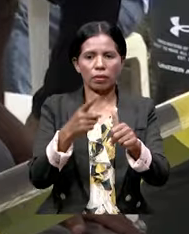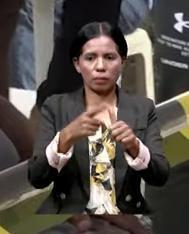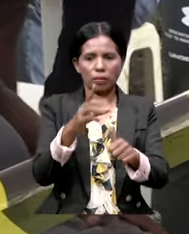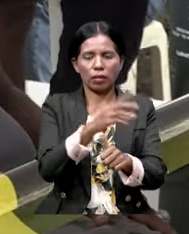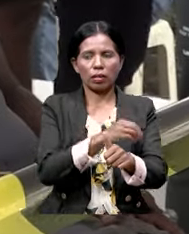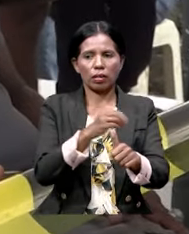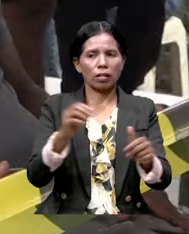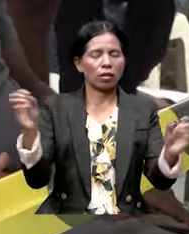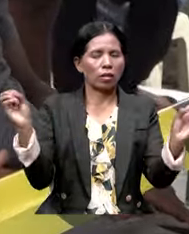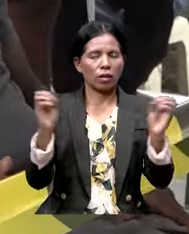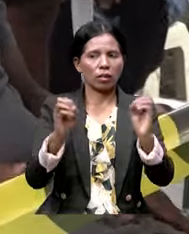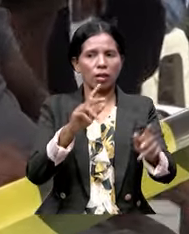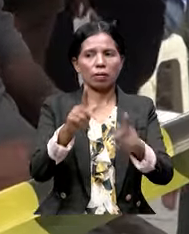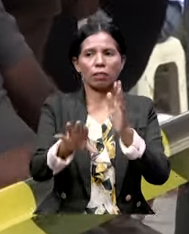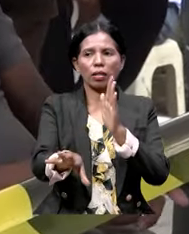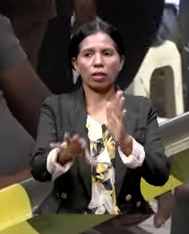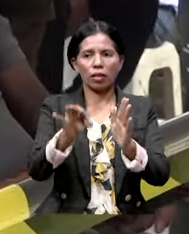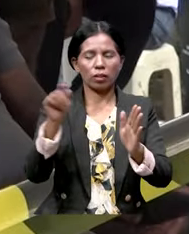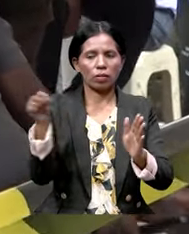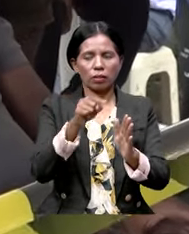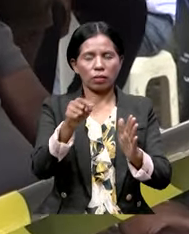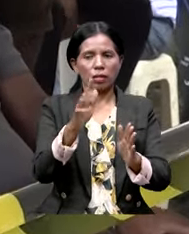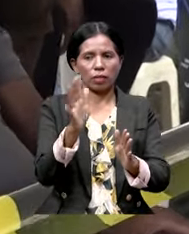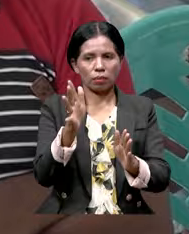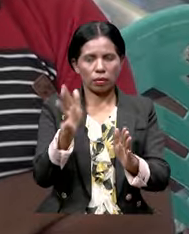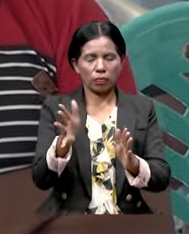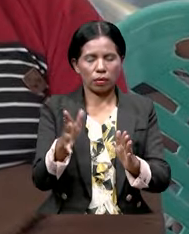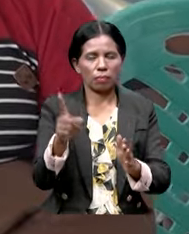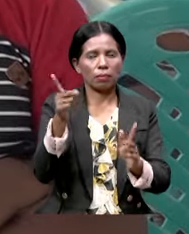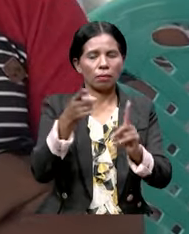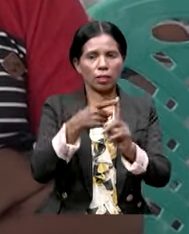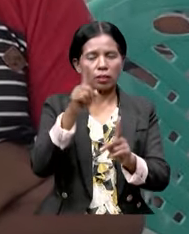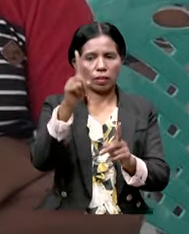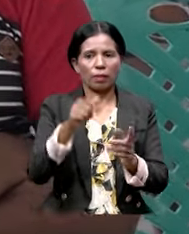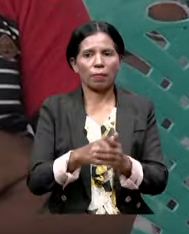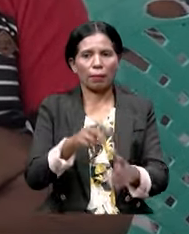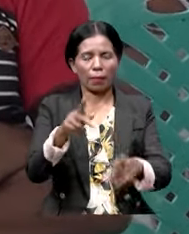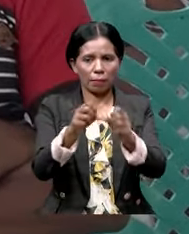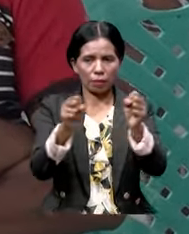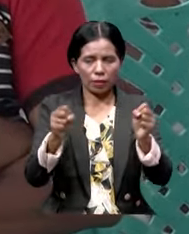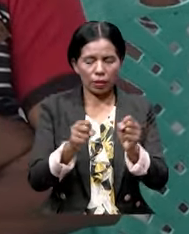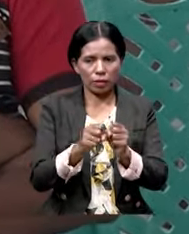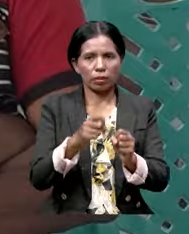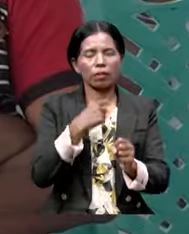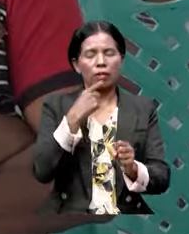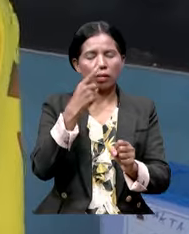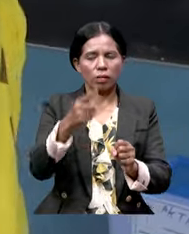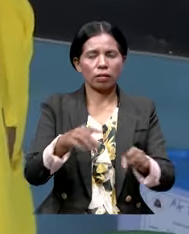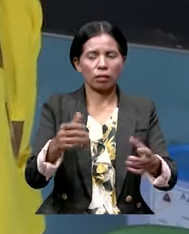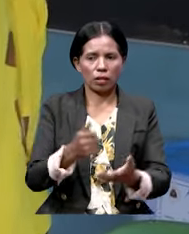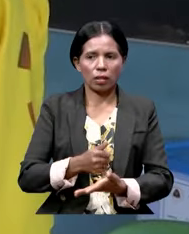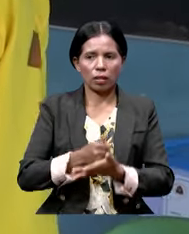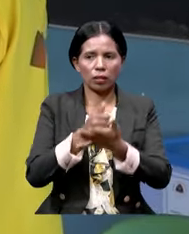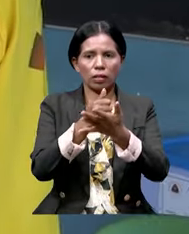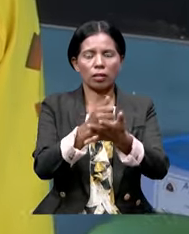la iha candidato ida maketan votos por cento, lima nulo mais ida. Comunidade iha suco refere lamenta ho sistema atendimento